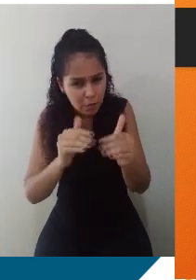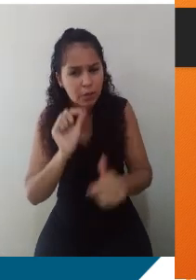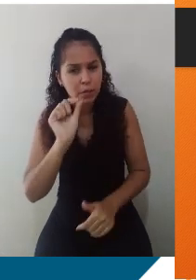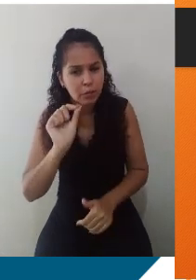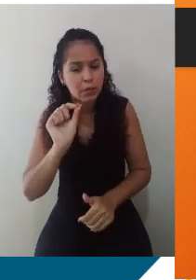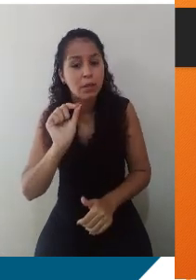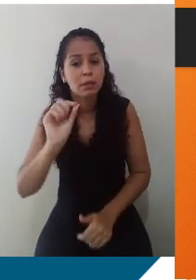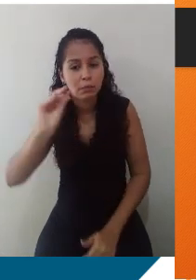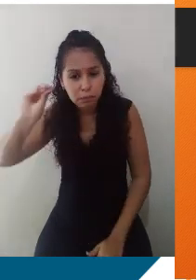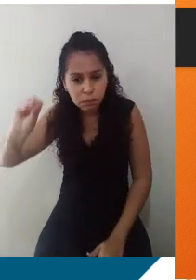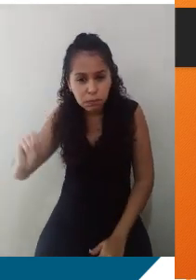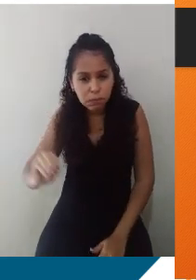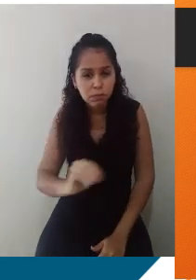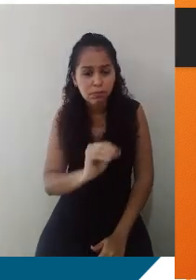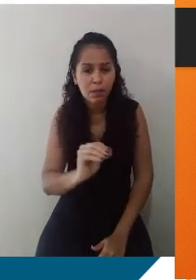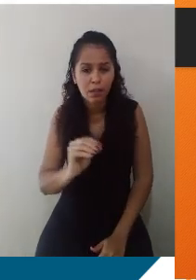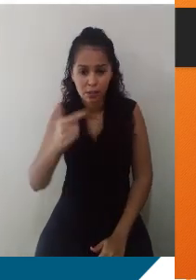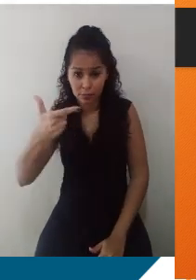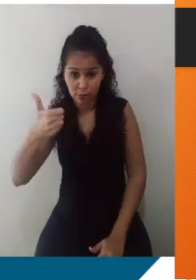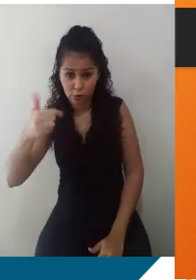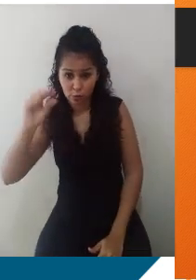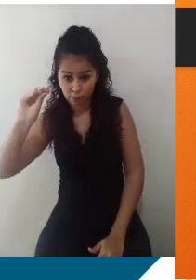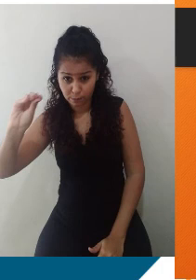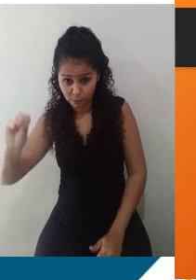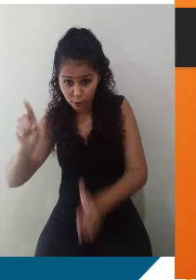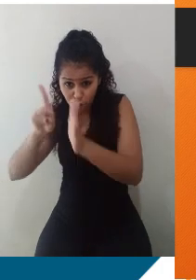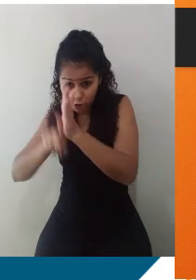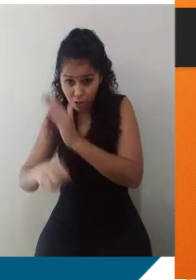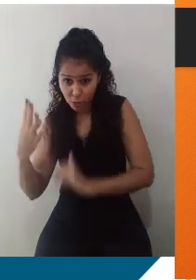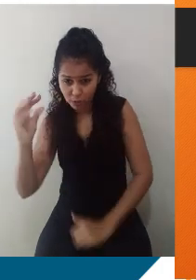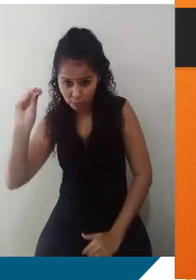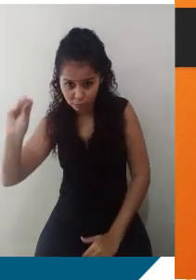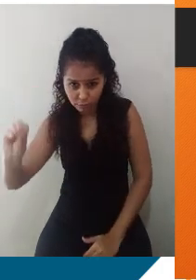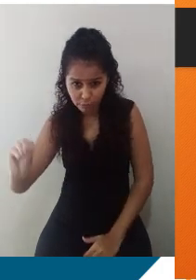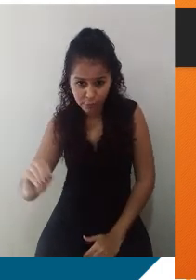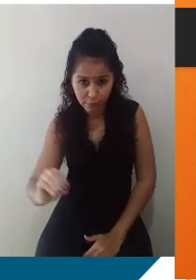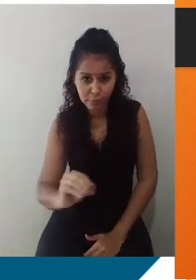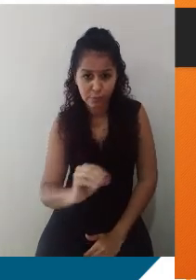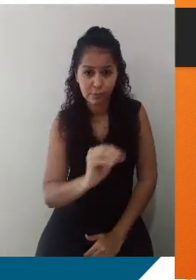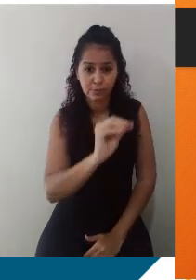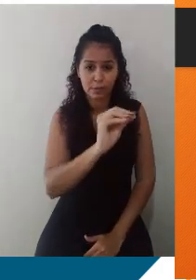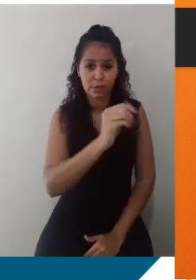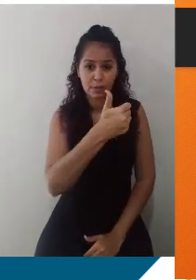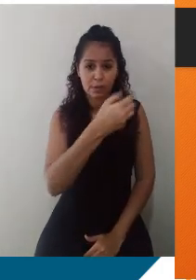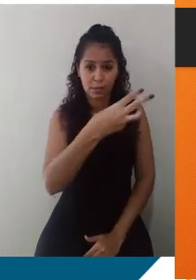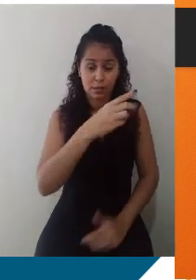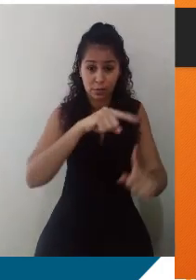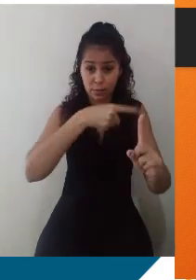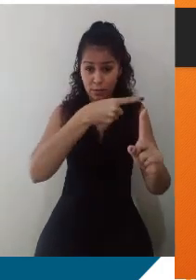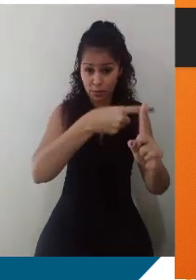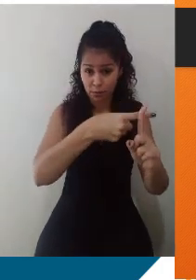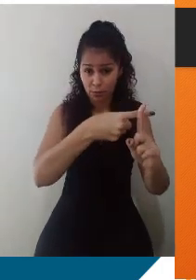você transfira 4 unidades do 21 para o 13, de modo que o 21 vai diminuir 4 unidades e o